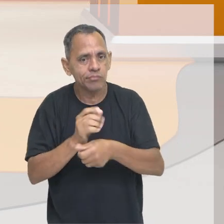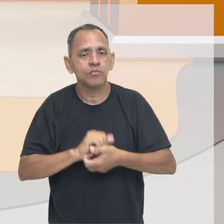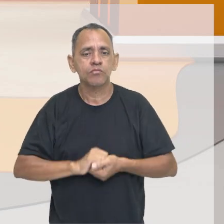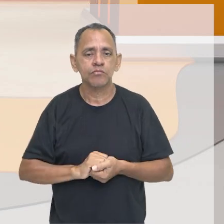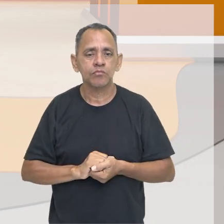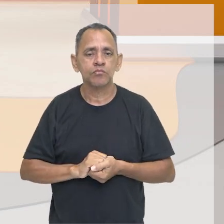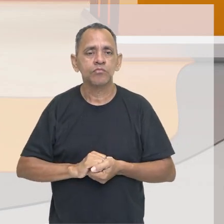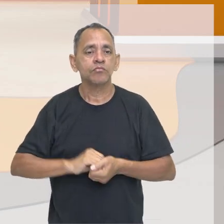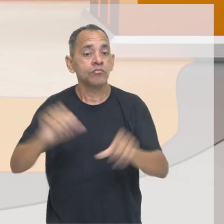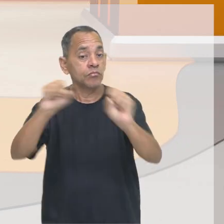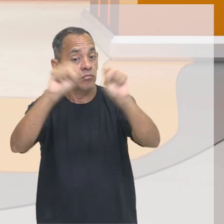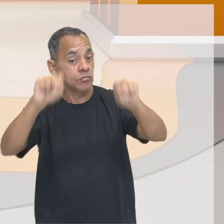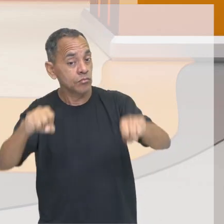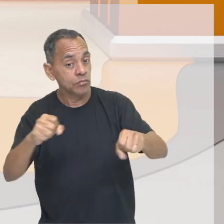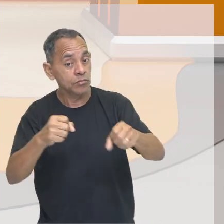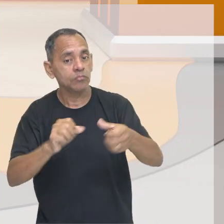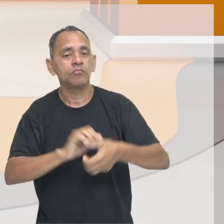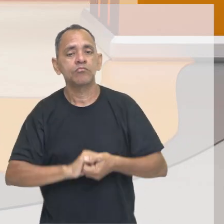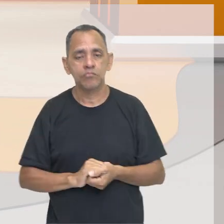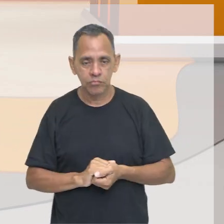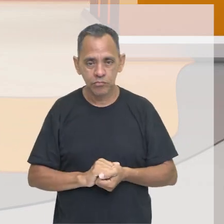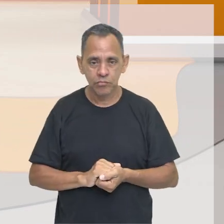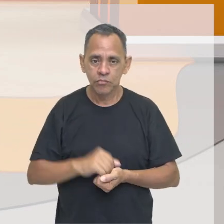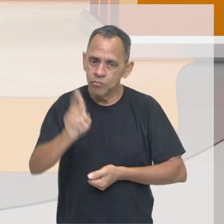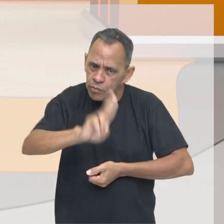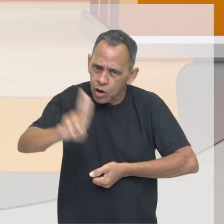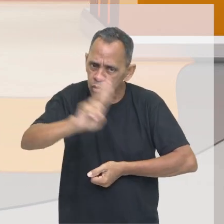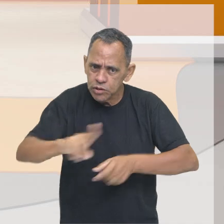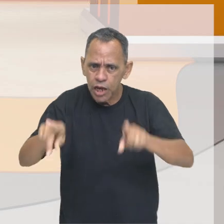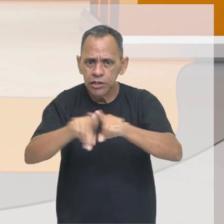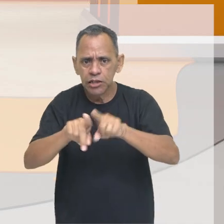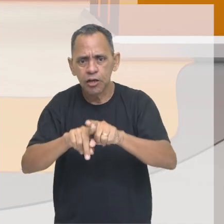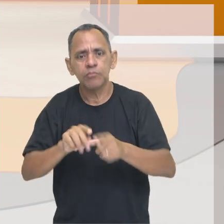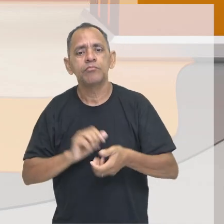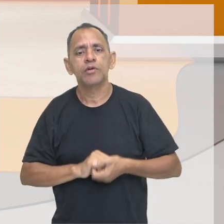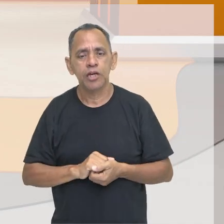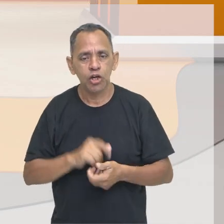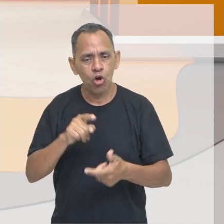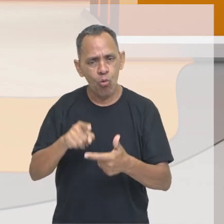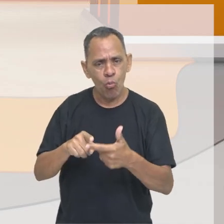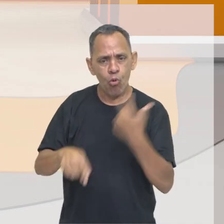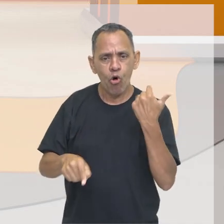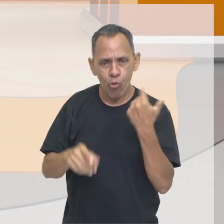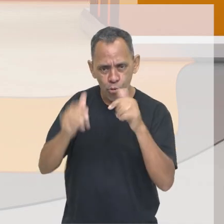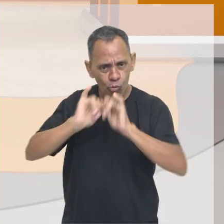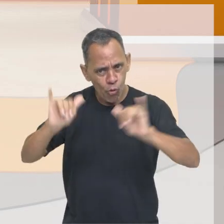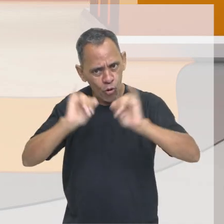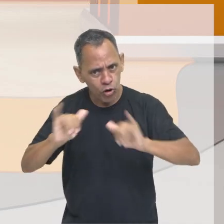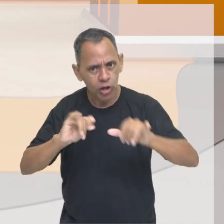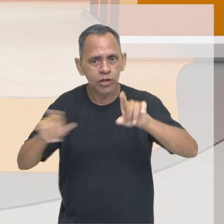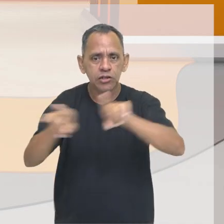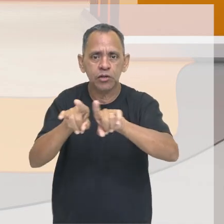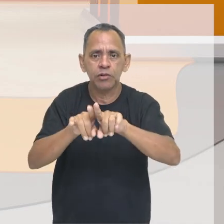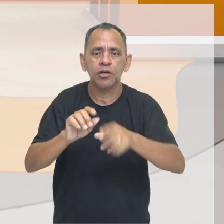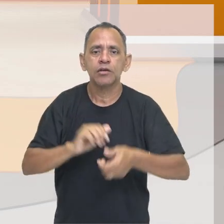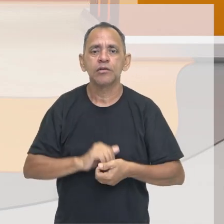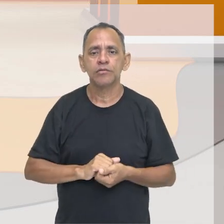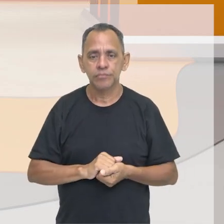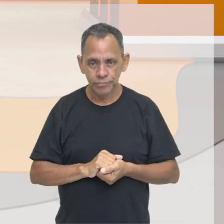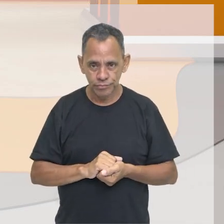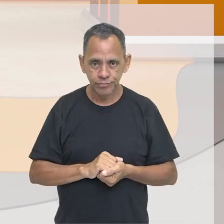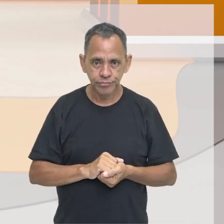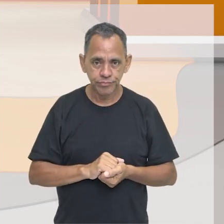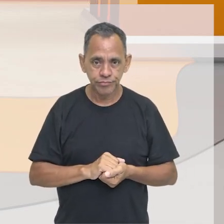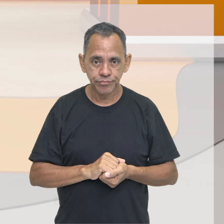política totalmente ali restritiva, vai também ser adotado ali a questão da censura, a propaganda será usada ao